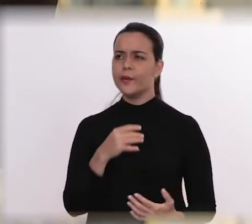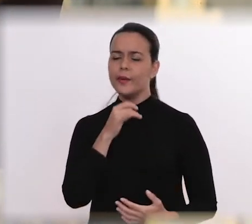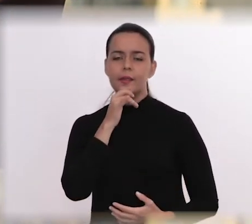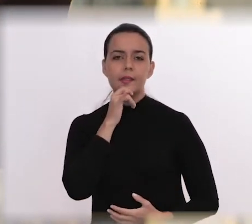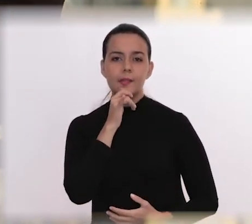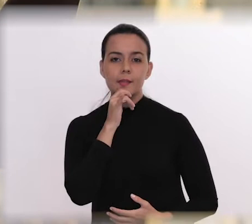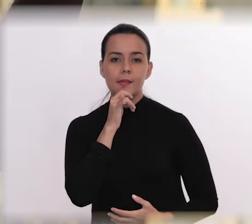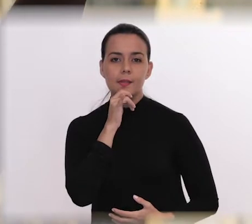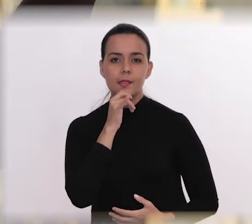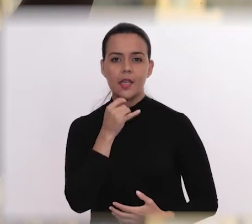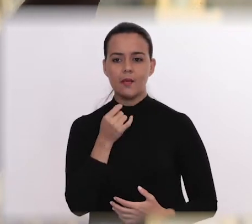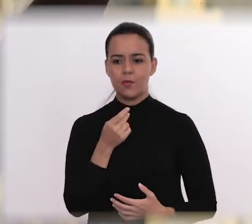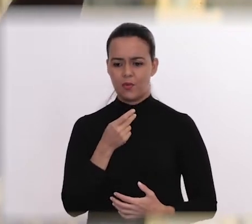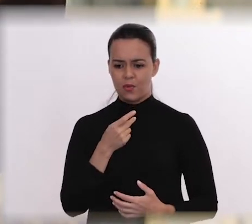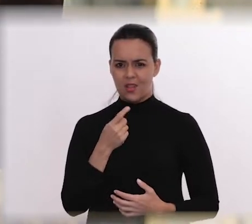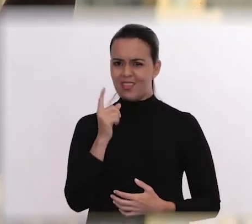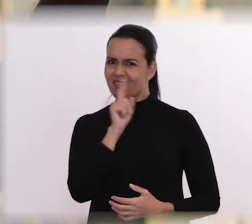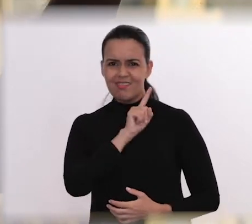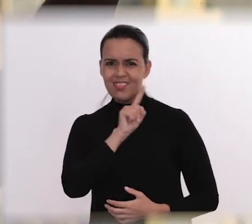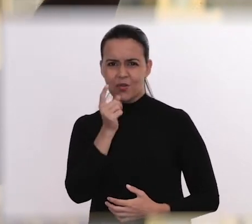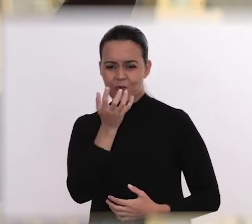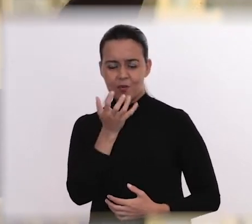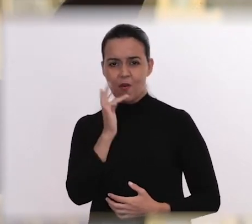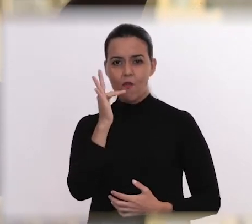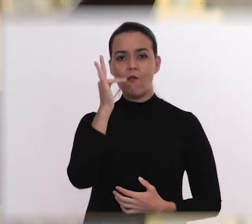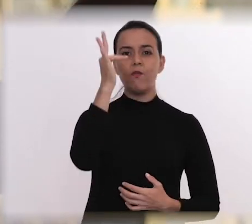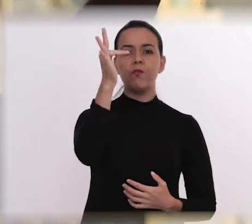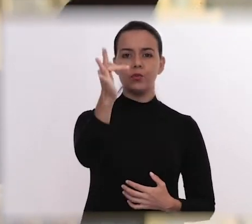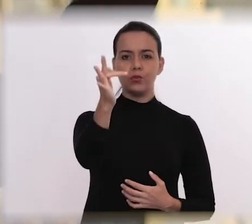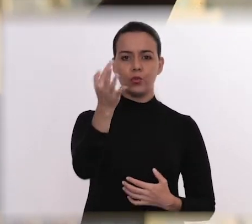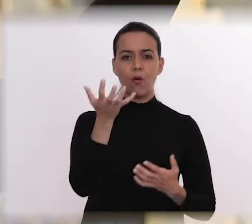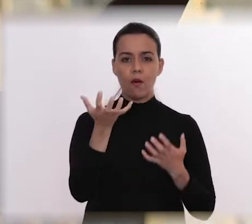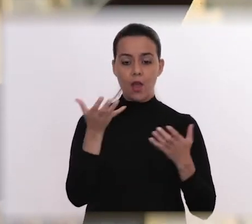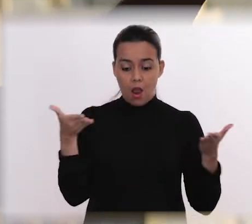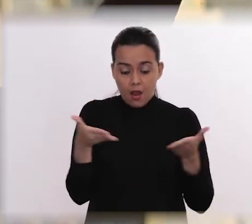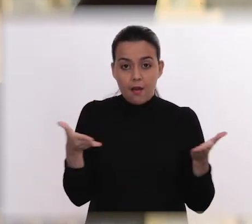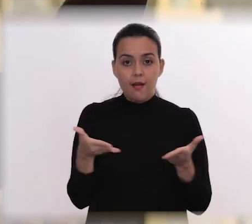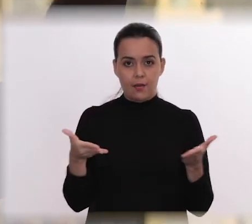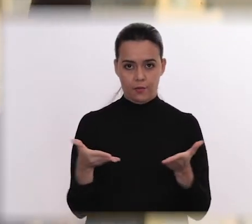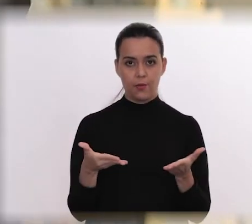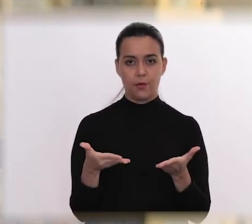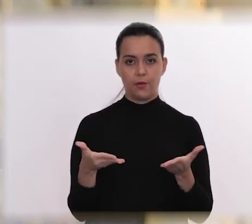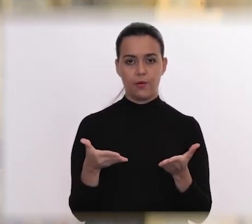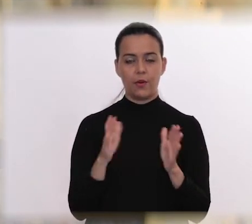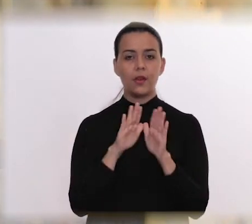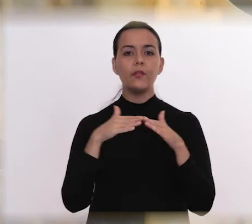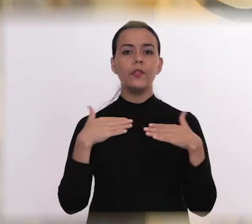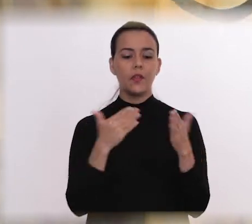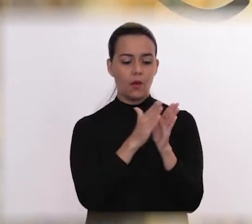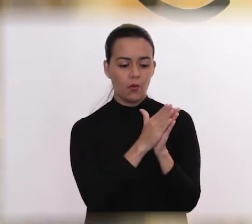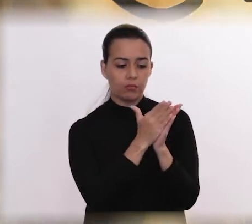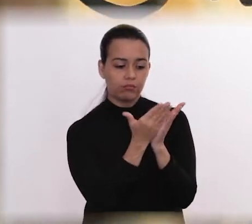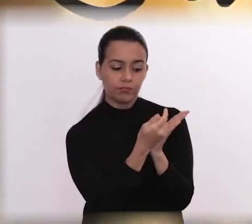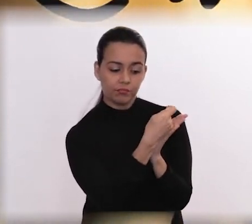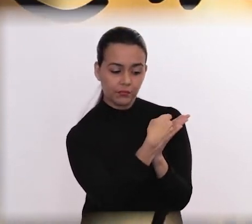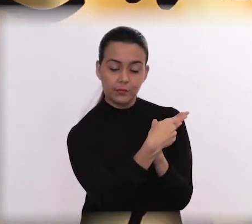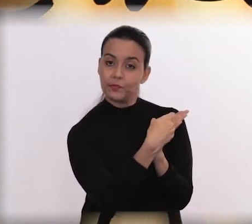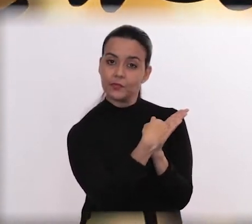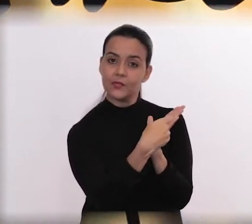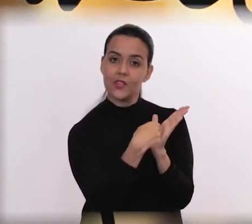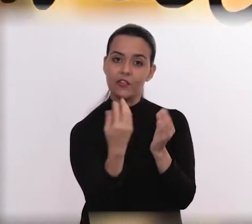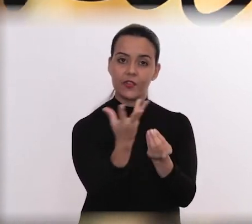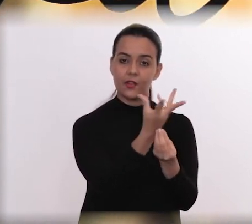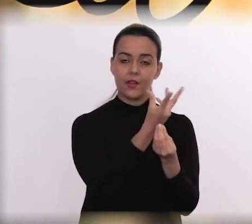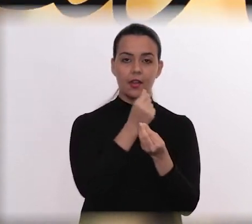filiação ao futurismo, né? Então diz o Mário nesse prefácio interessantíssimo: escrever arte moderna não